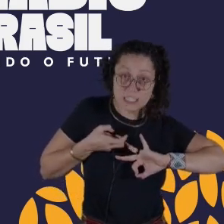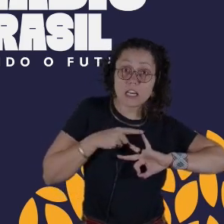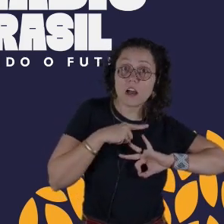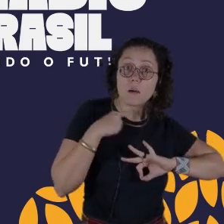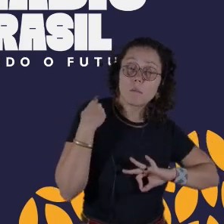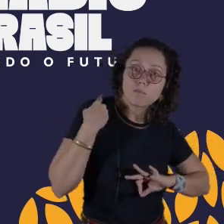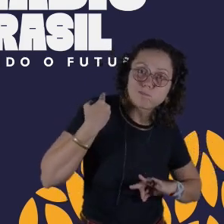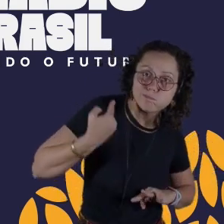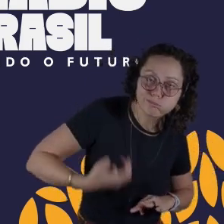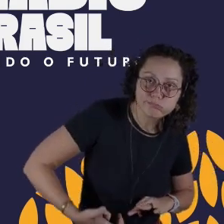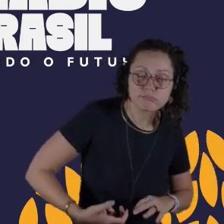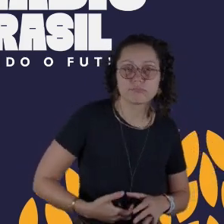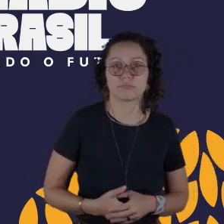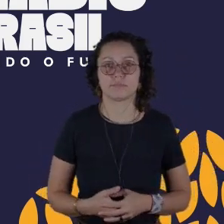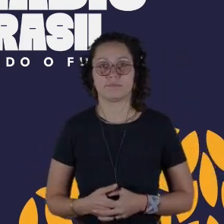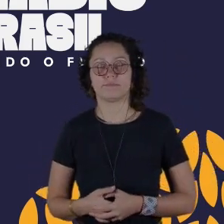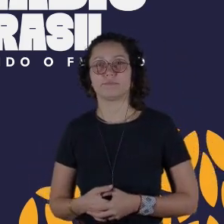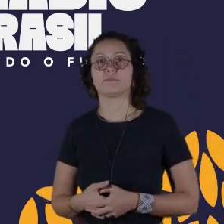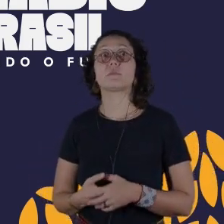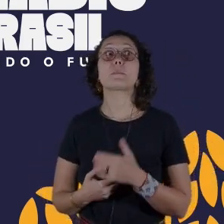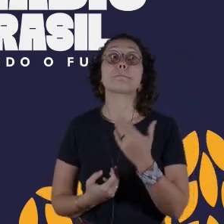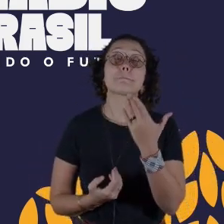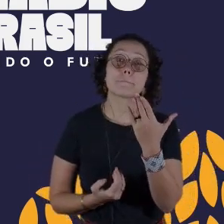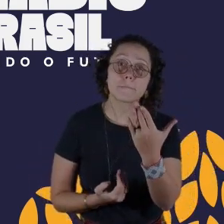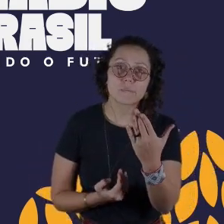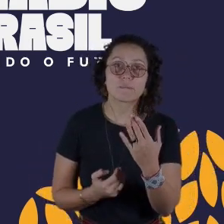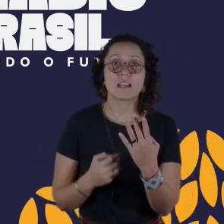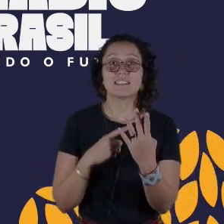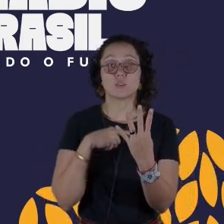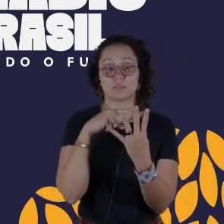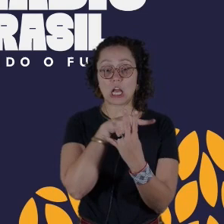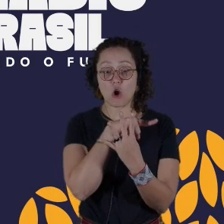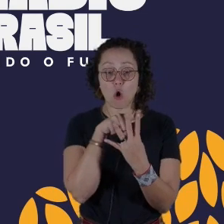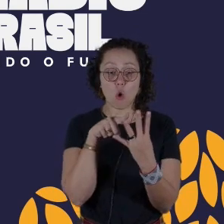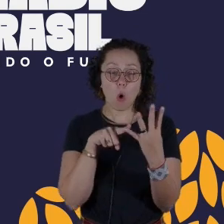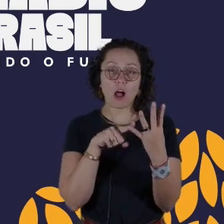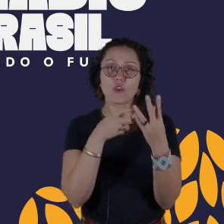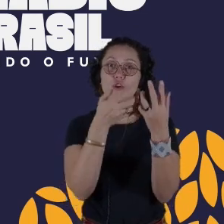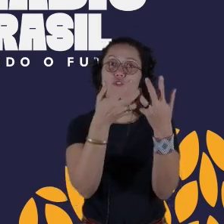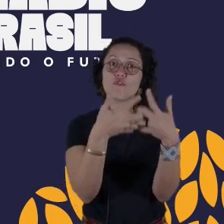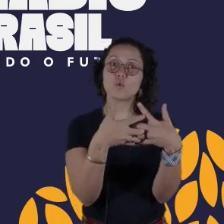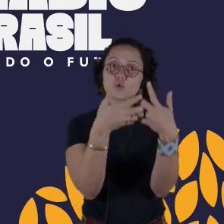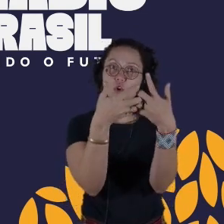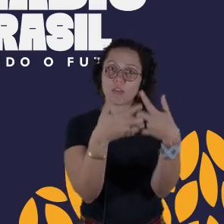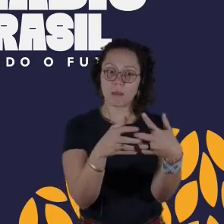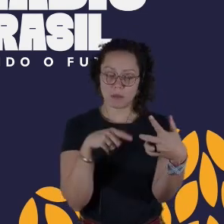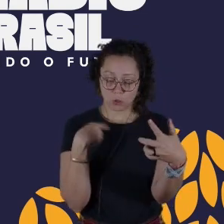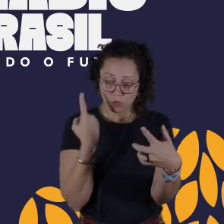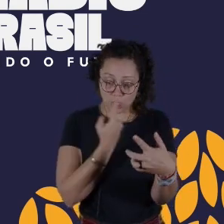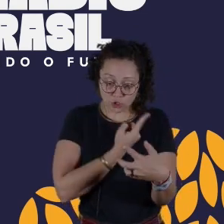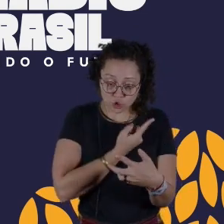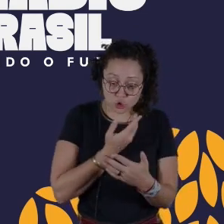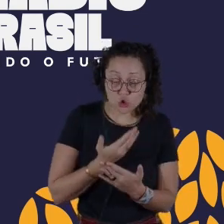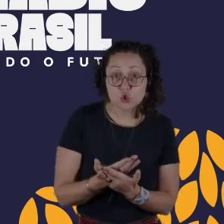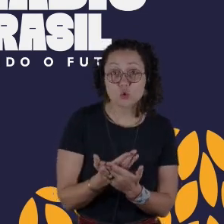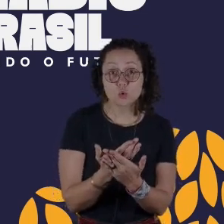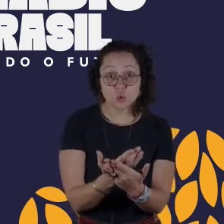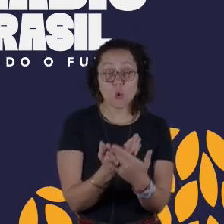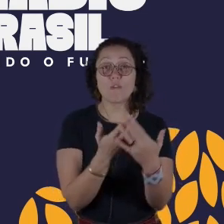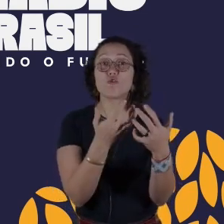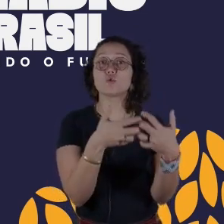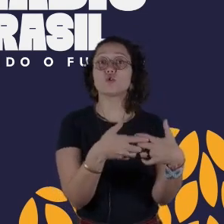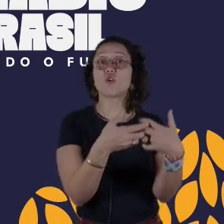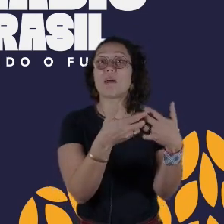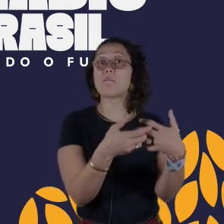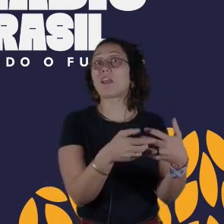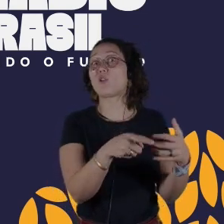detox. Então, é por essas 4 funções que foram estudadas algumas doenças.